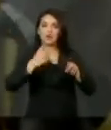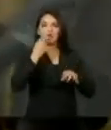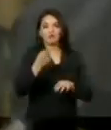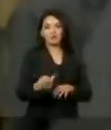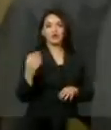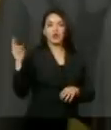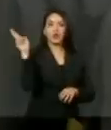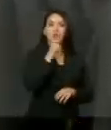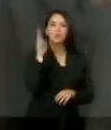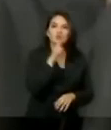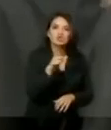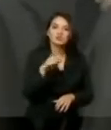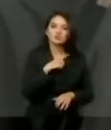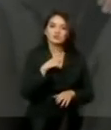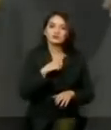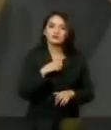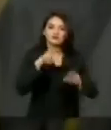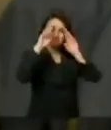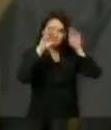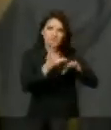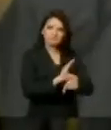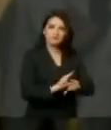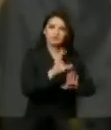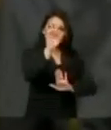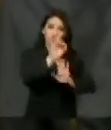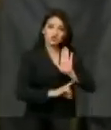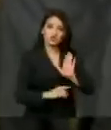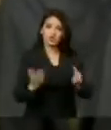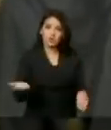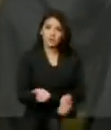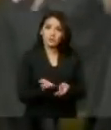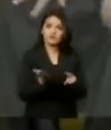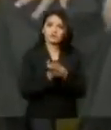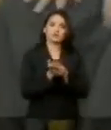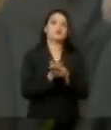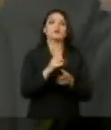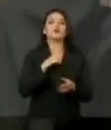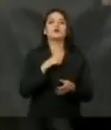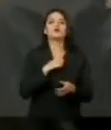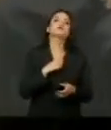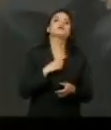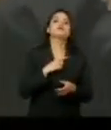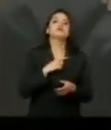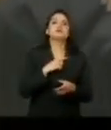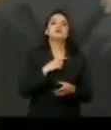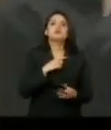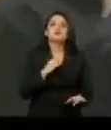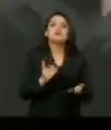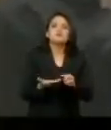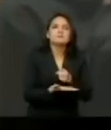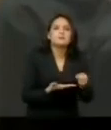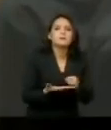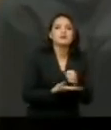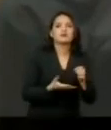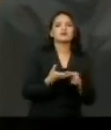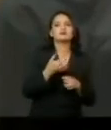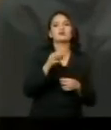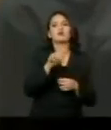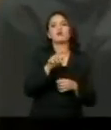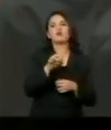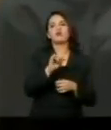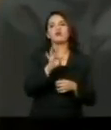direito processual penal brasileiro um direito processual inspirado no fascismo italiano mas que agora pode encontrar pelas ruas da constituição